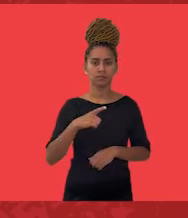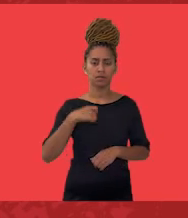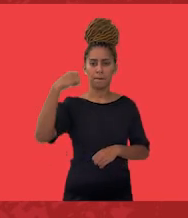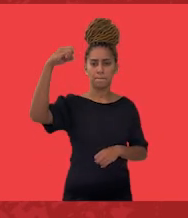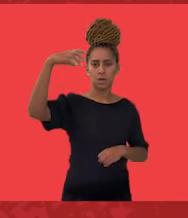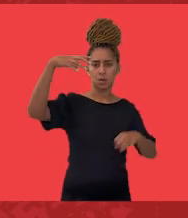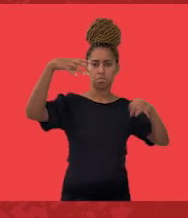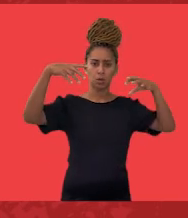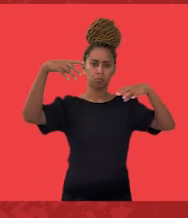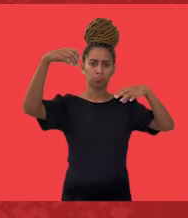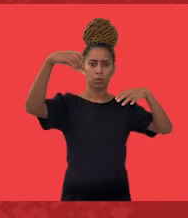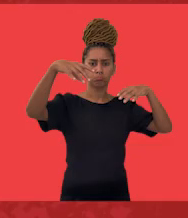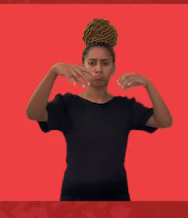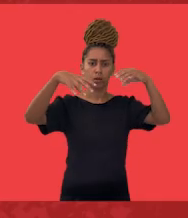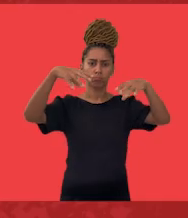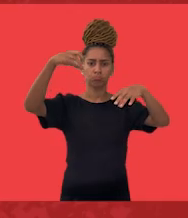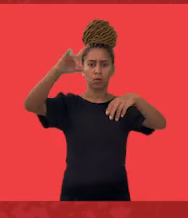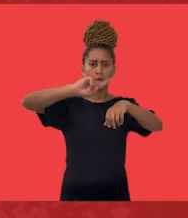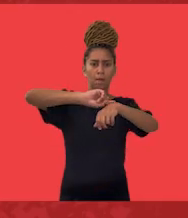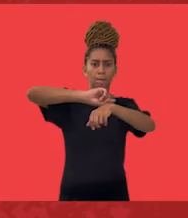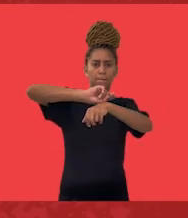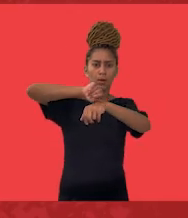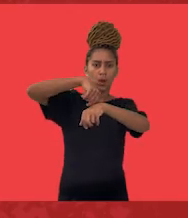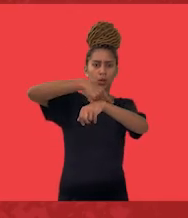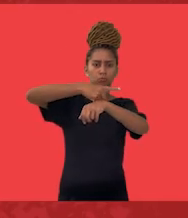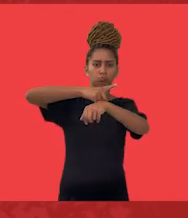Talvez mereça até perdão.